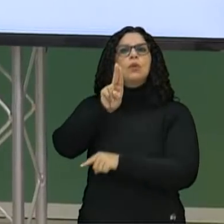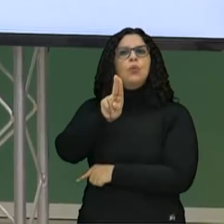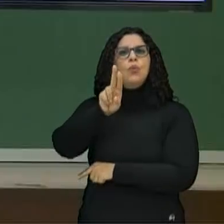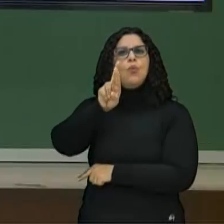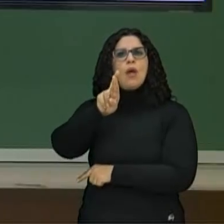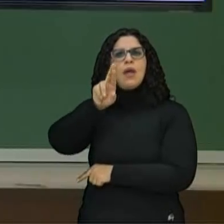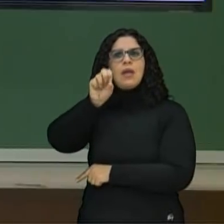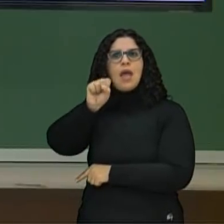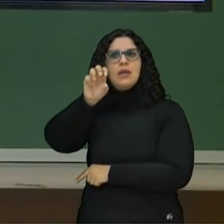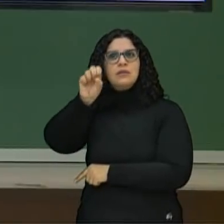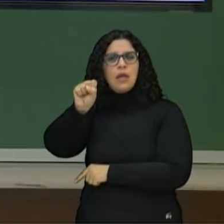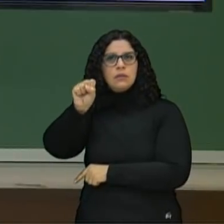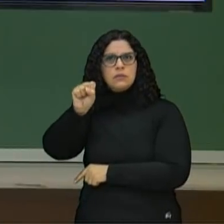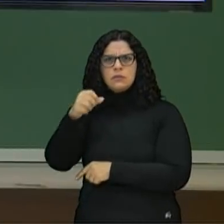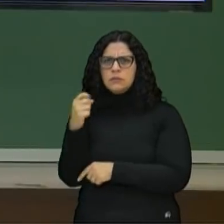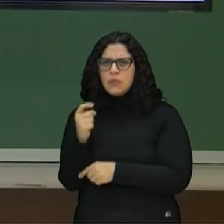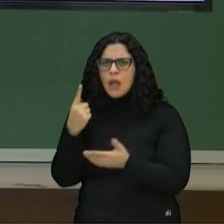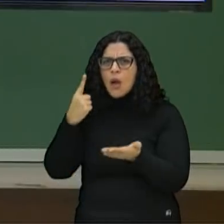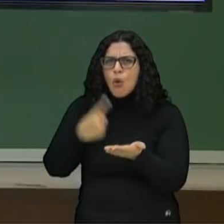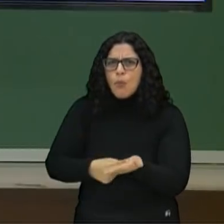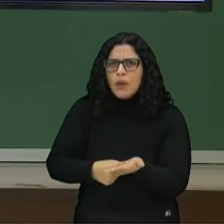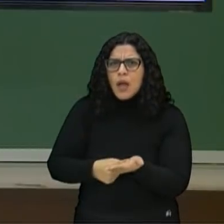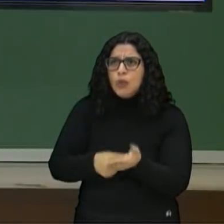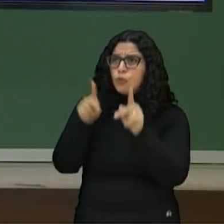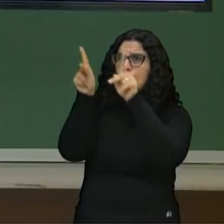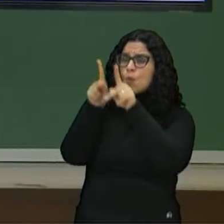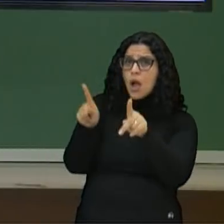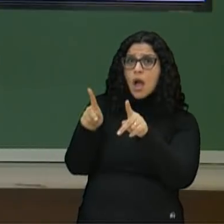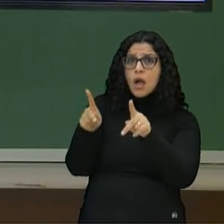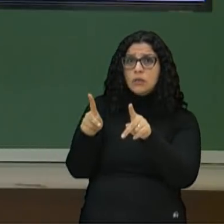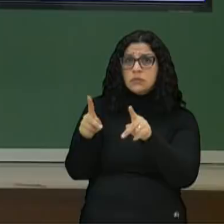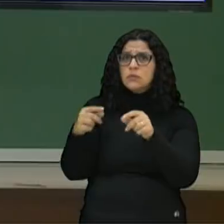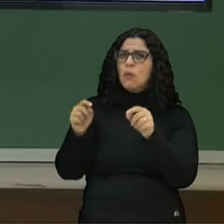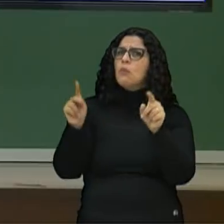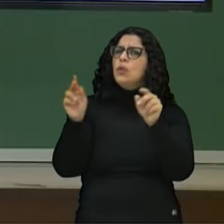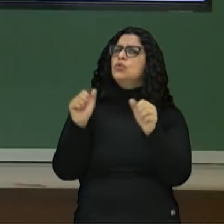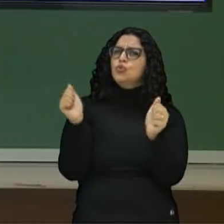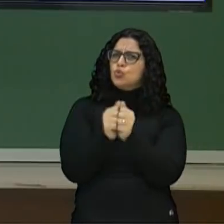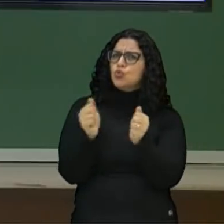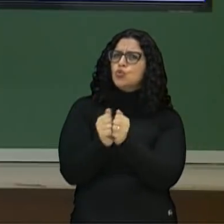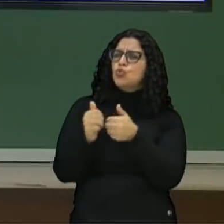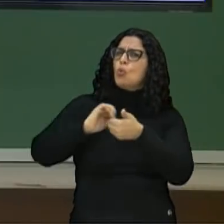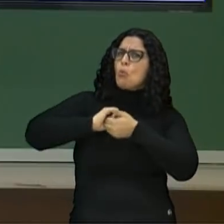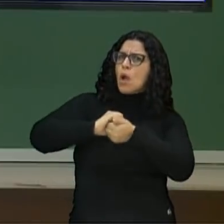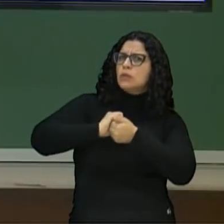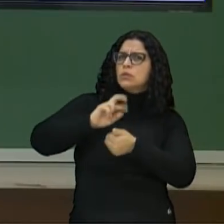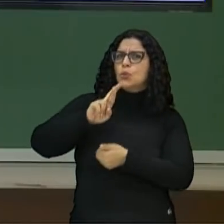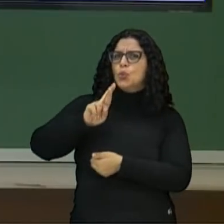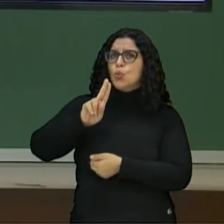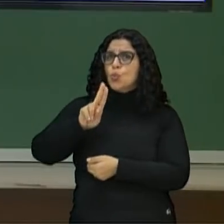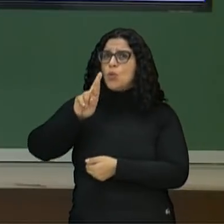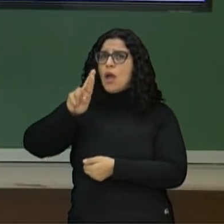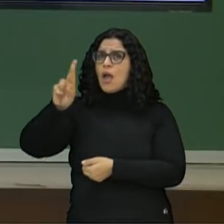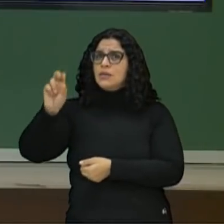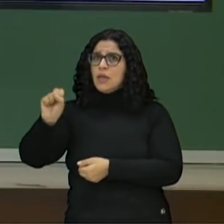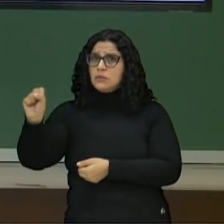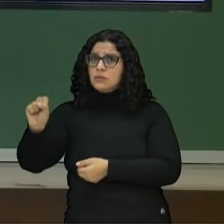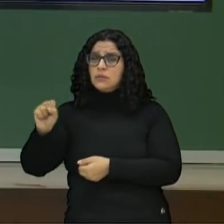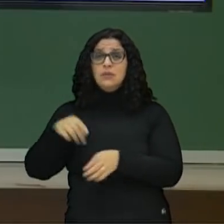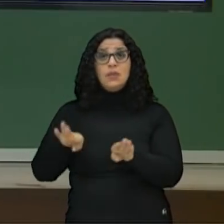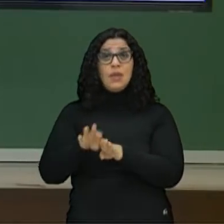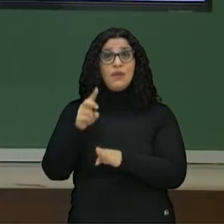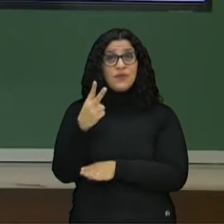o Pacto de Não Agressão. Lembra? O Pacto Germano-Soviético de Não Agressão, assinado lá em 23 de agosto